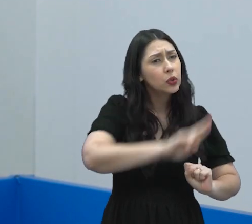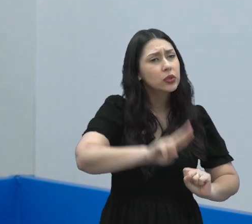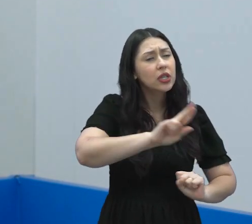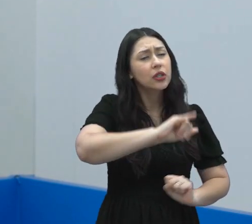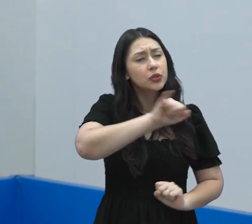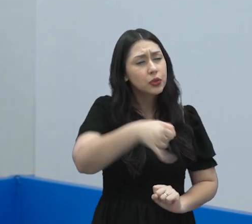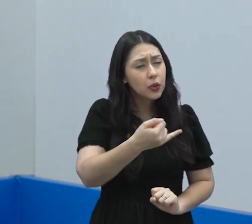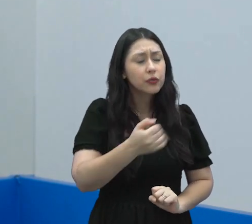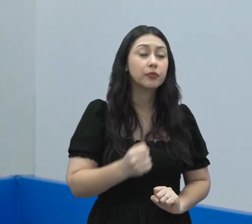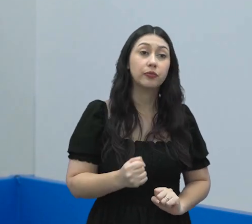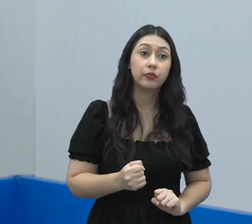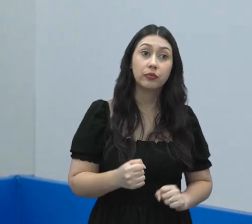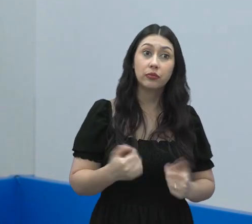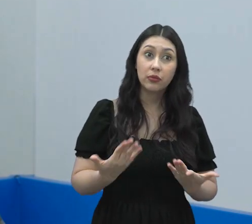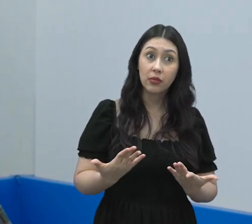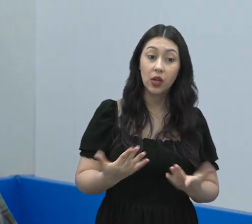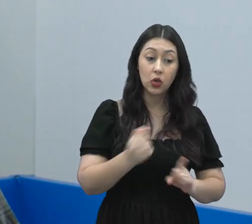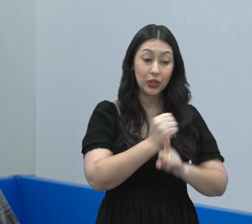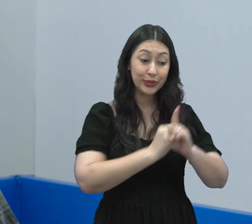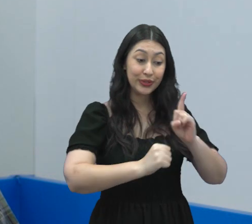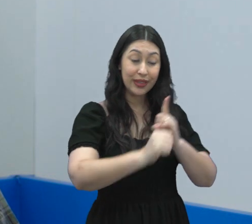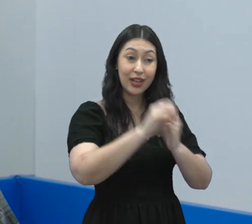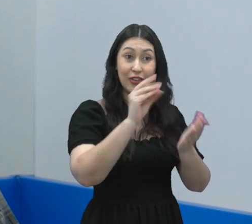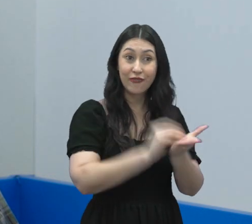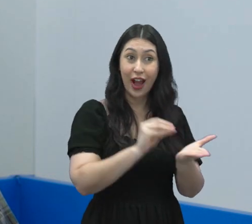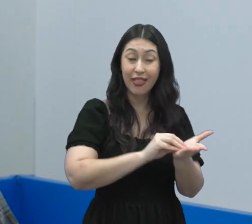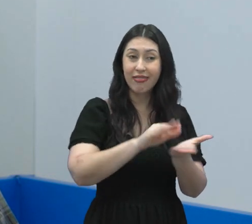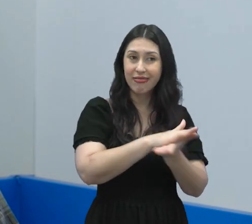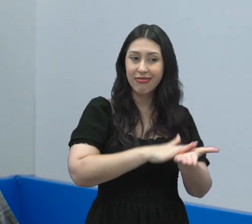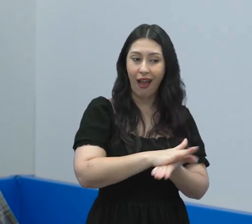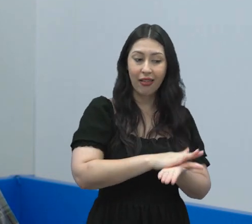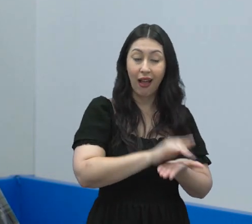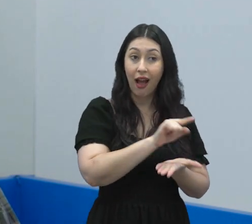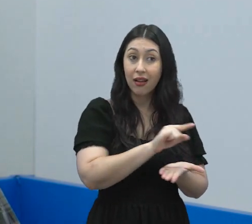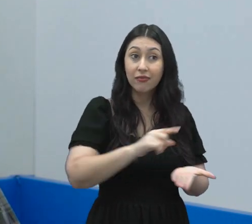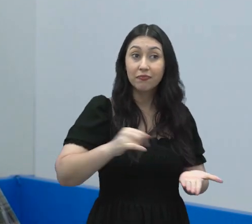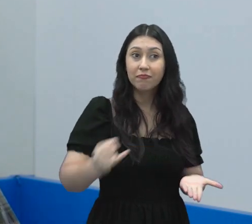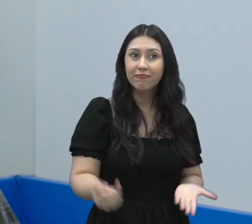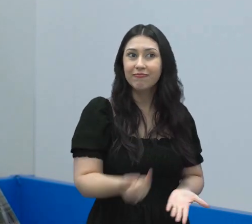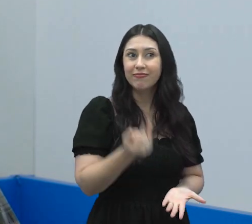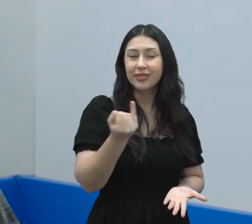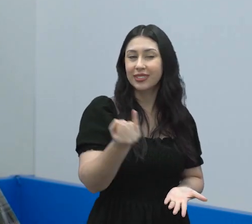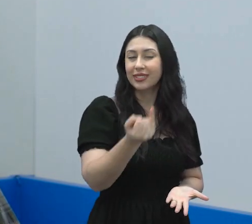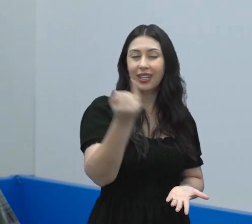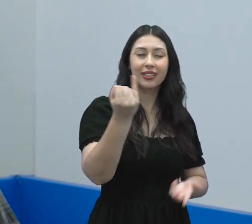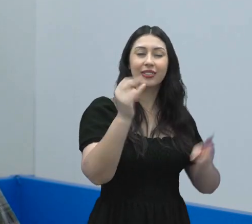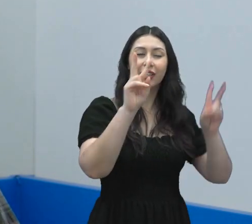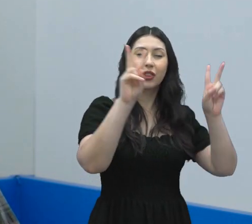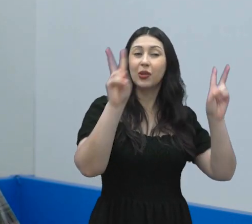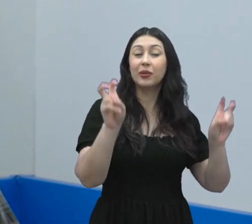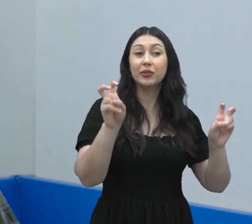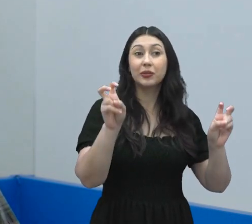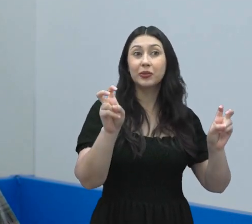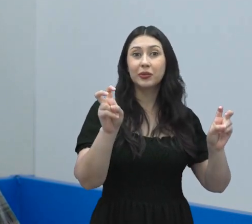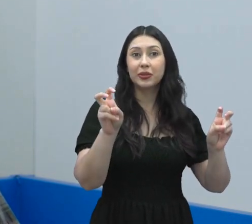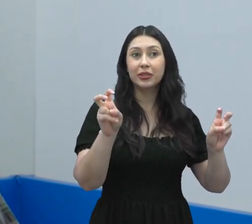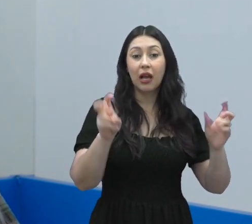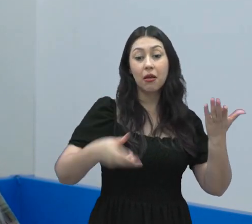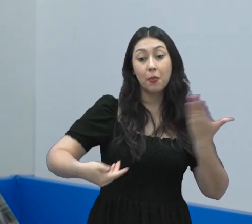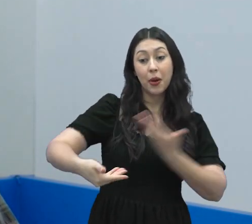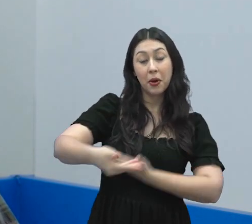reaproveitado. E o bem-estar social, ele é fundamental na questão